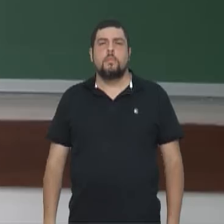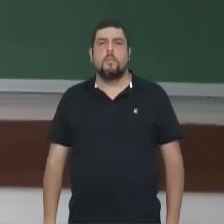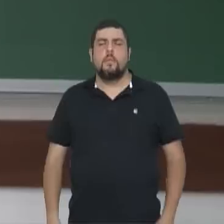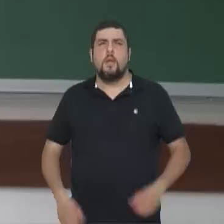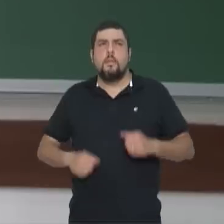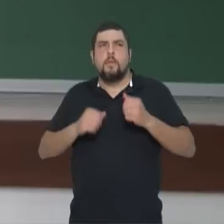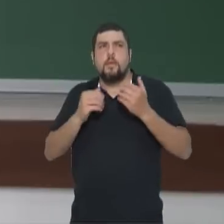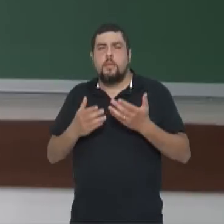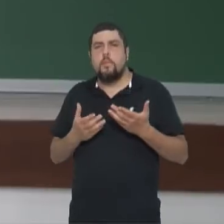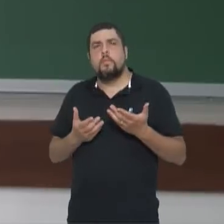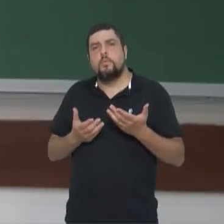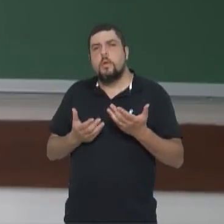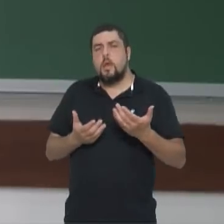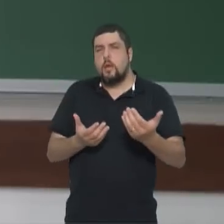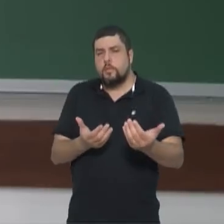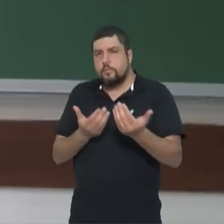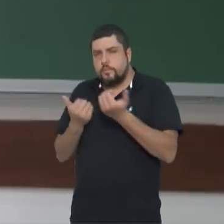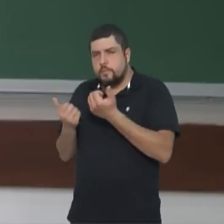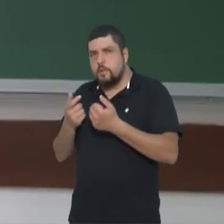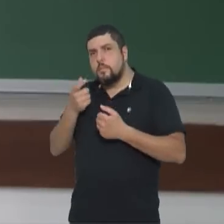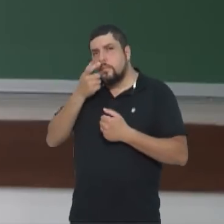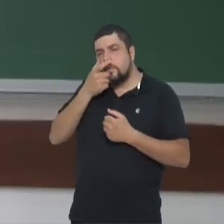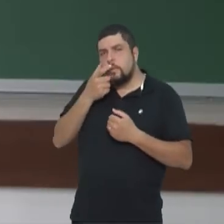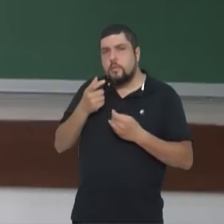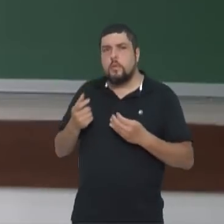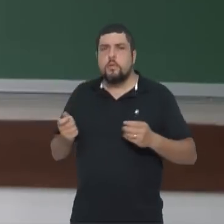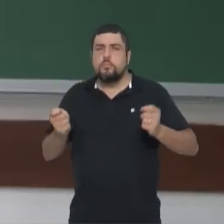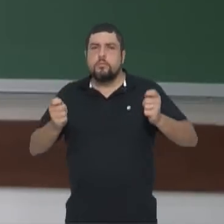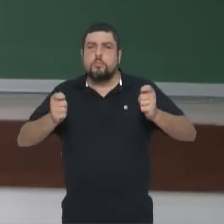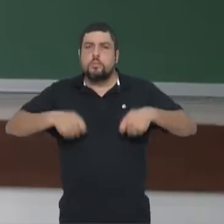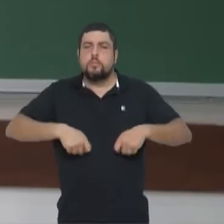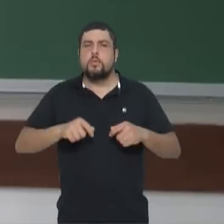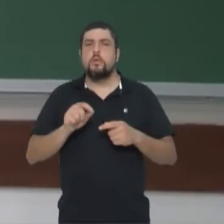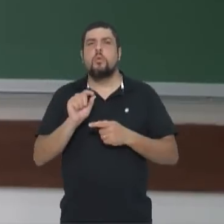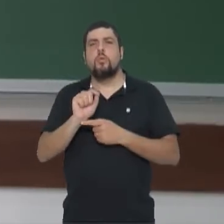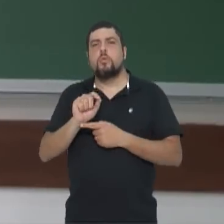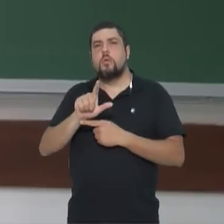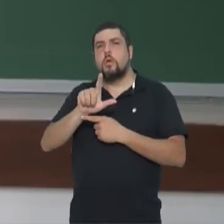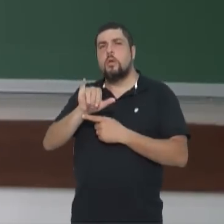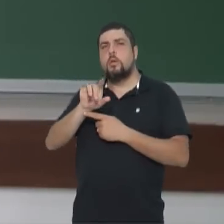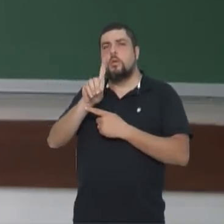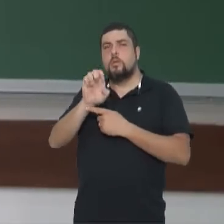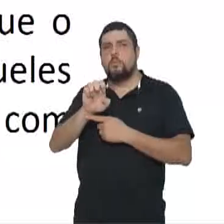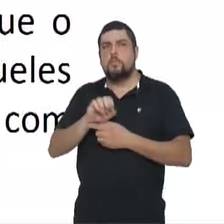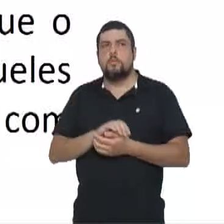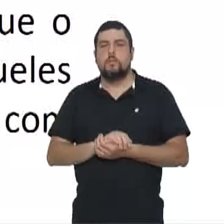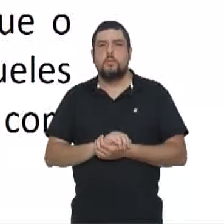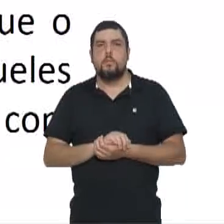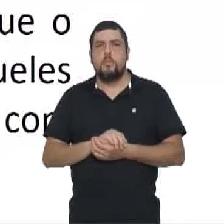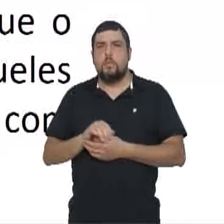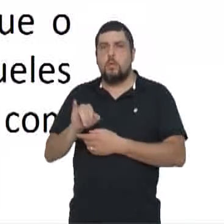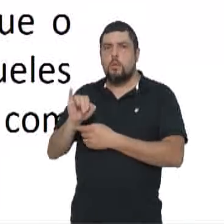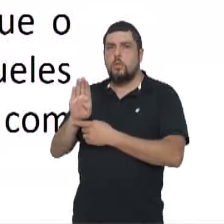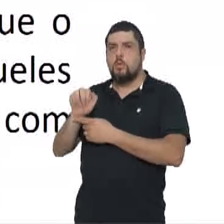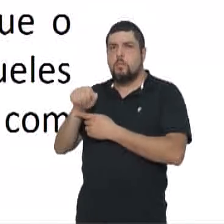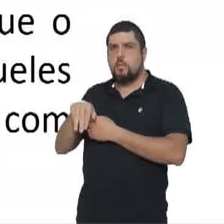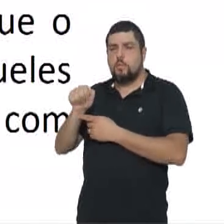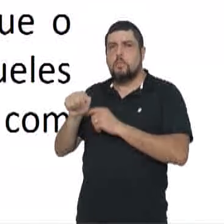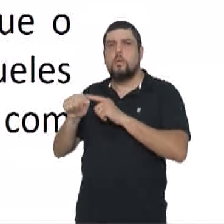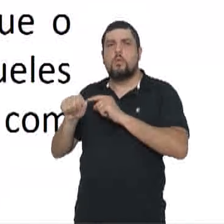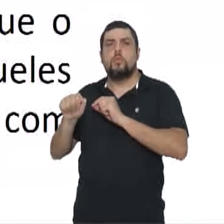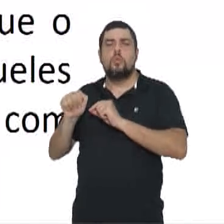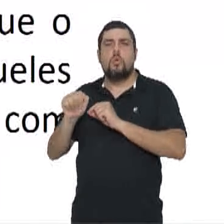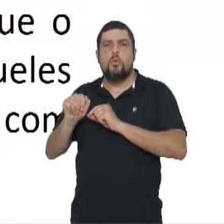Vamos lá então, galerinha, para a nossa possibilidade aqui de LEED. O IBAMA, Instituto Brasileiro do